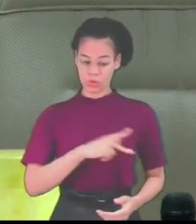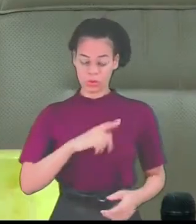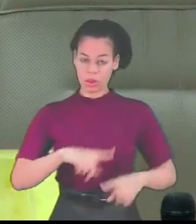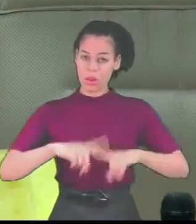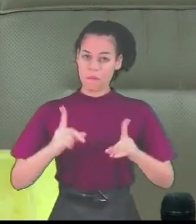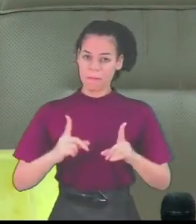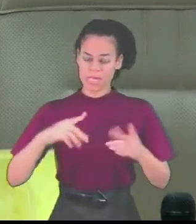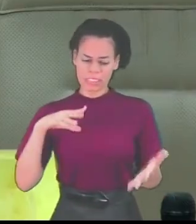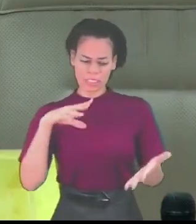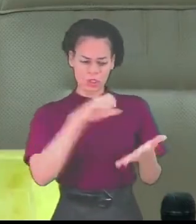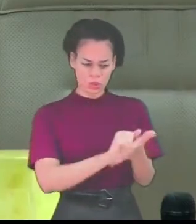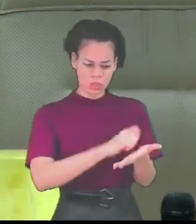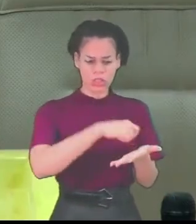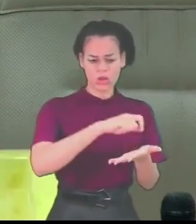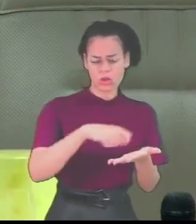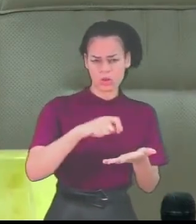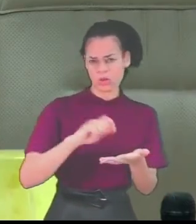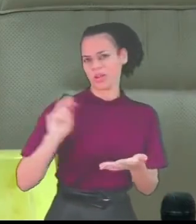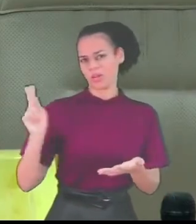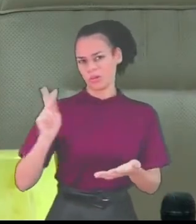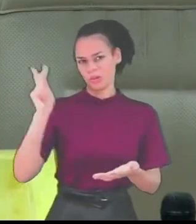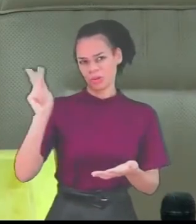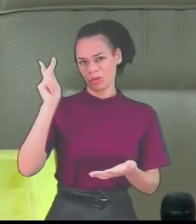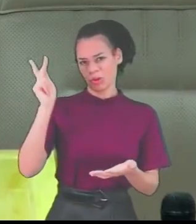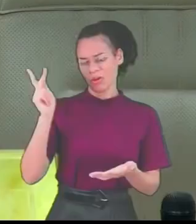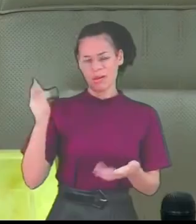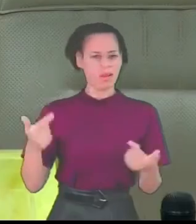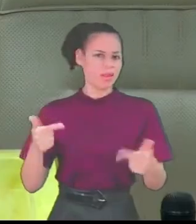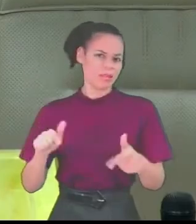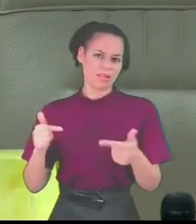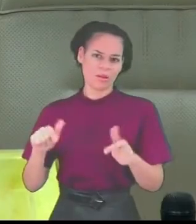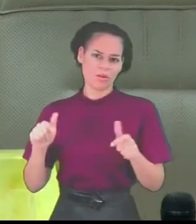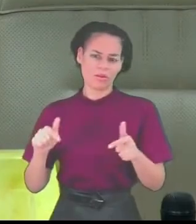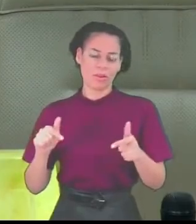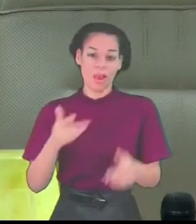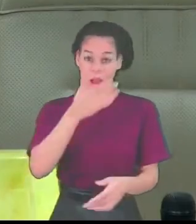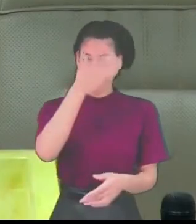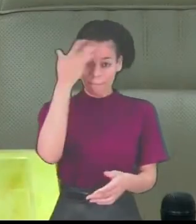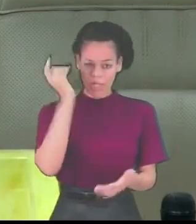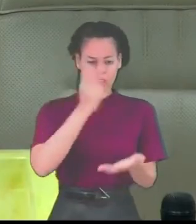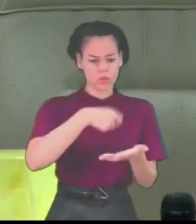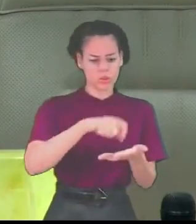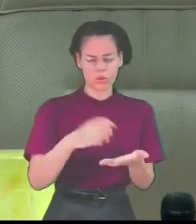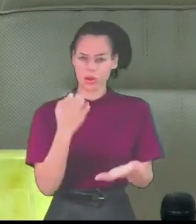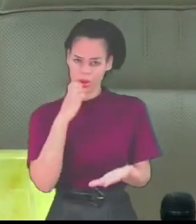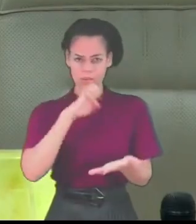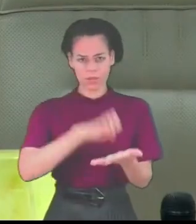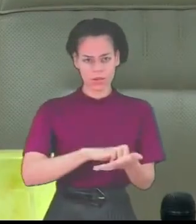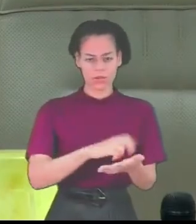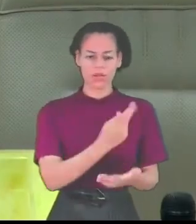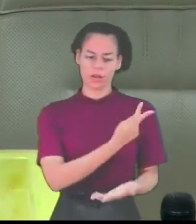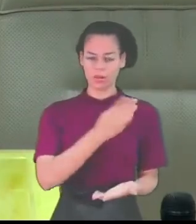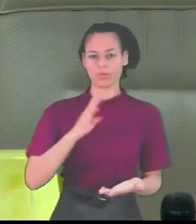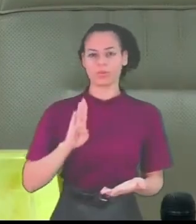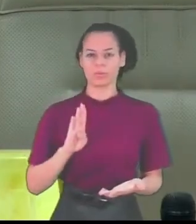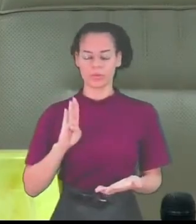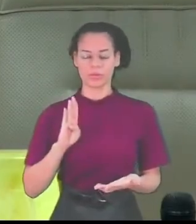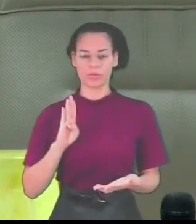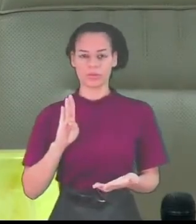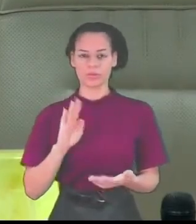escriturística na histórica com relação a quem escreveu a epístola aos hebreus